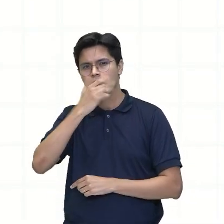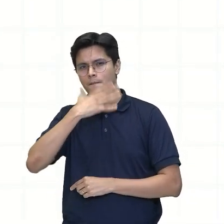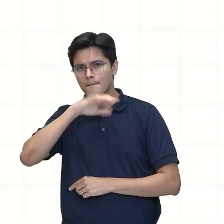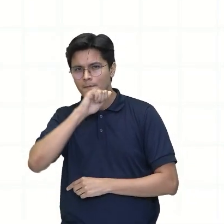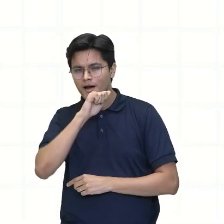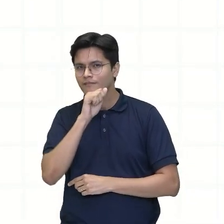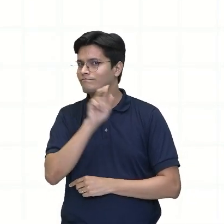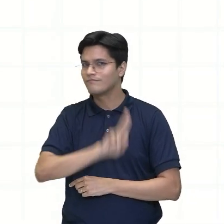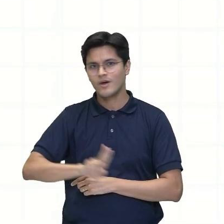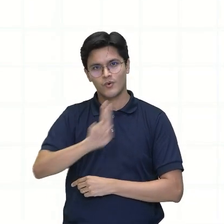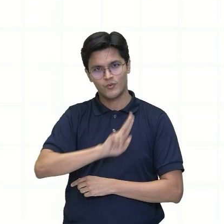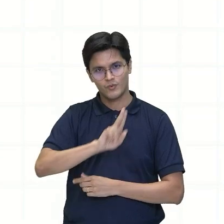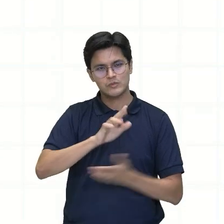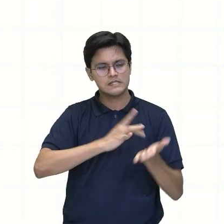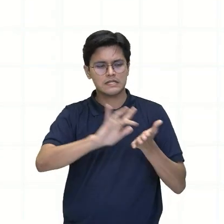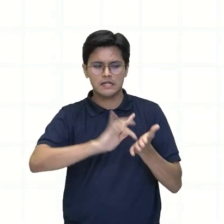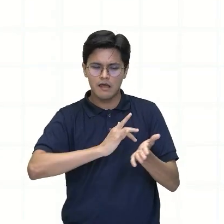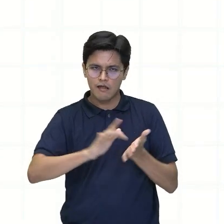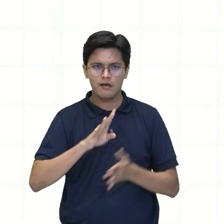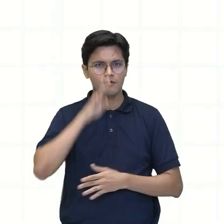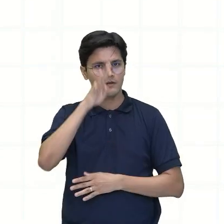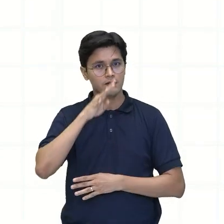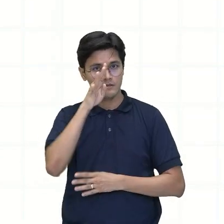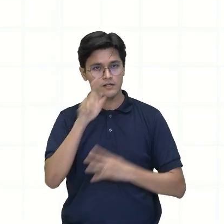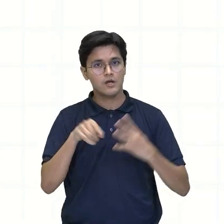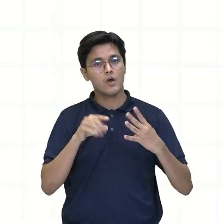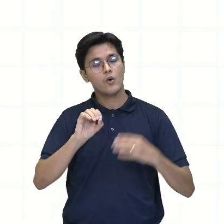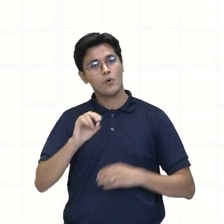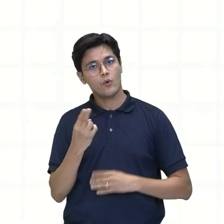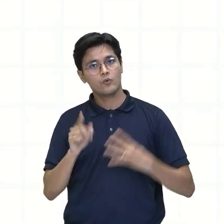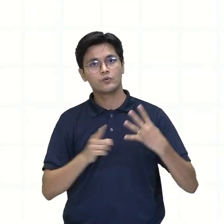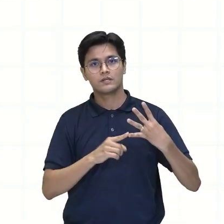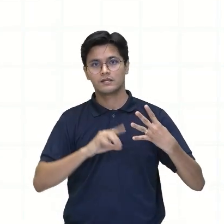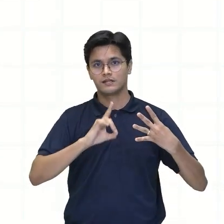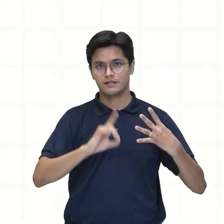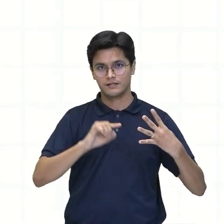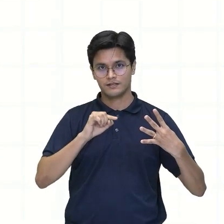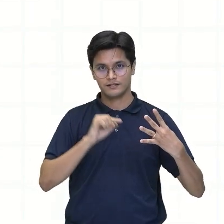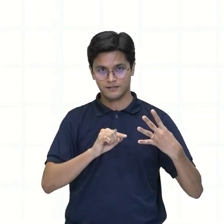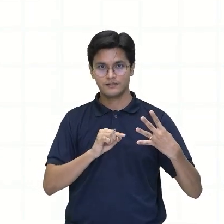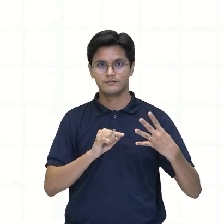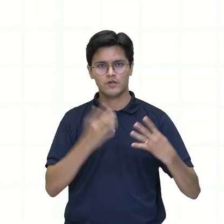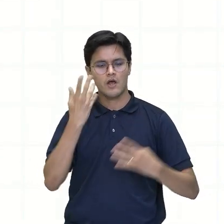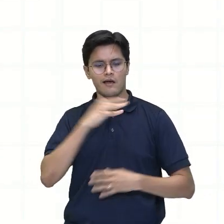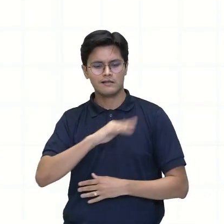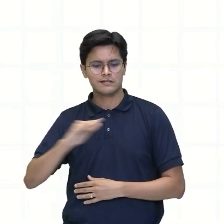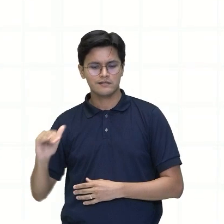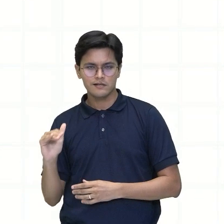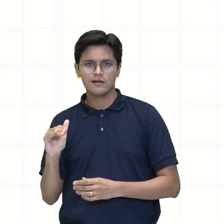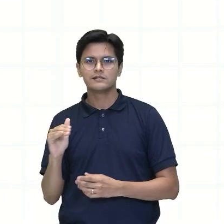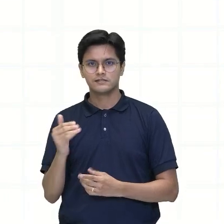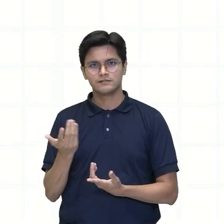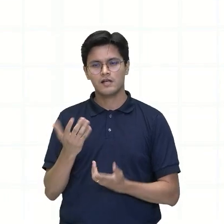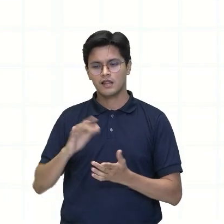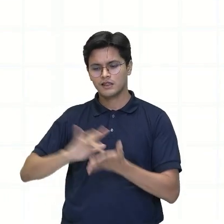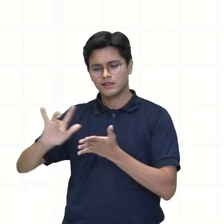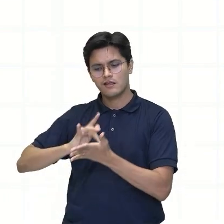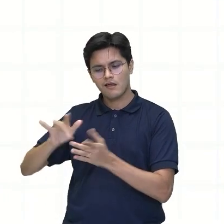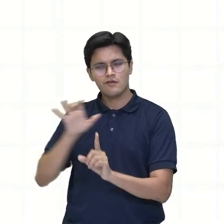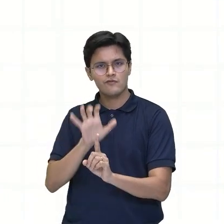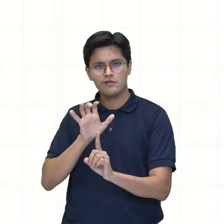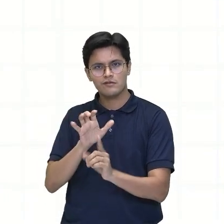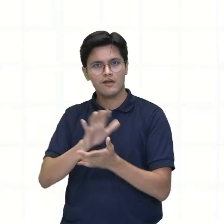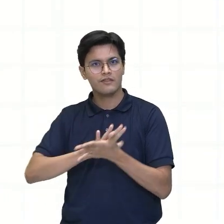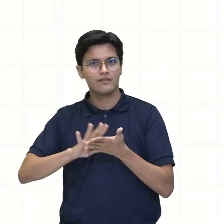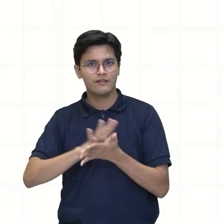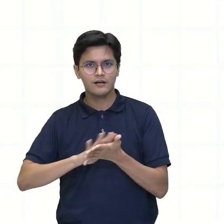excessivo de telas. O que a gente faz? Volta lá para o texto, tá? Faz isso aqui que eu estou fazendo. Os